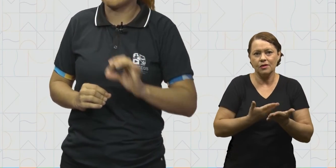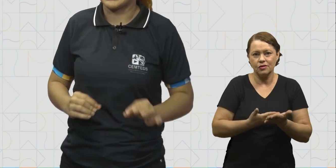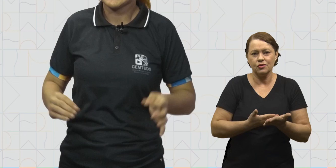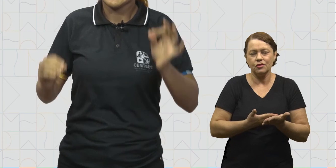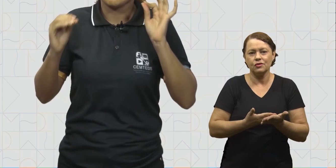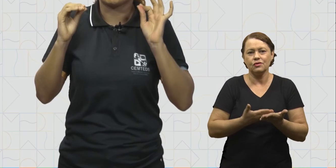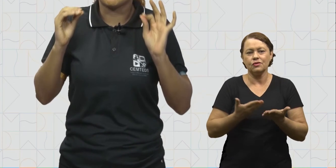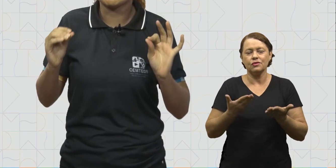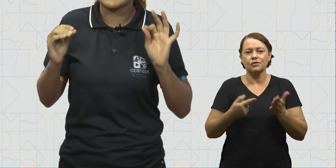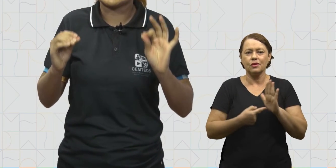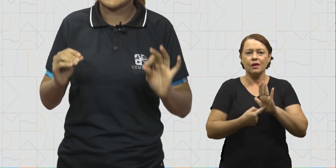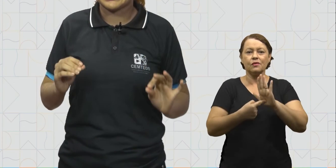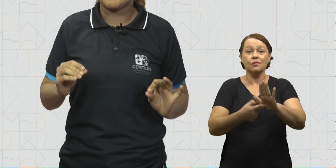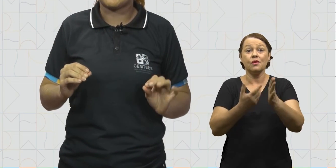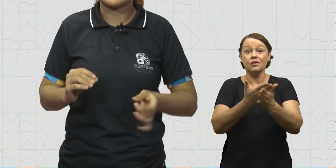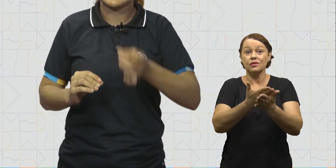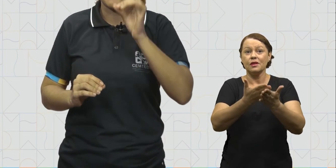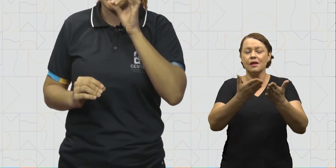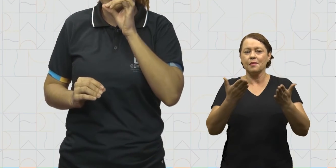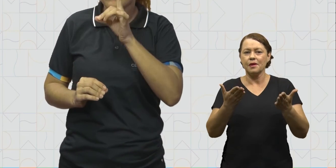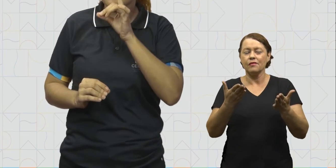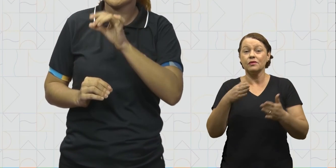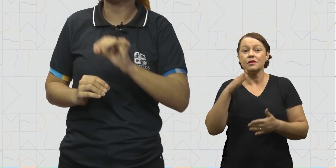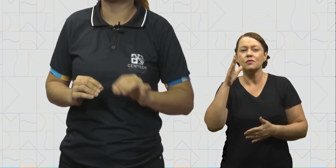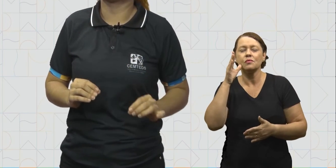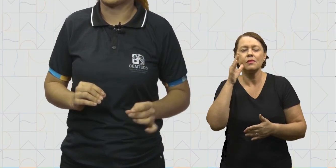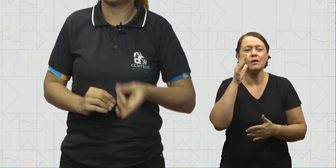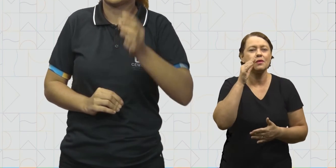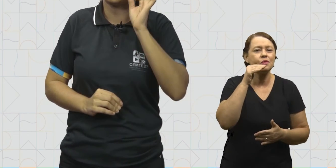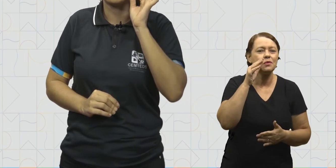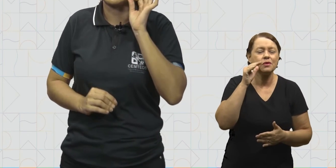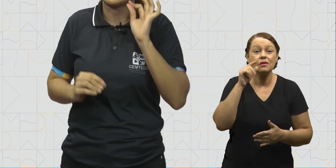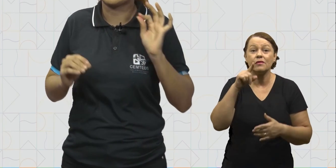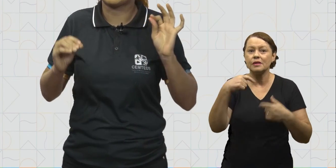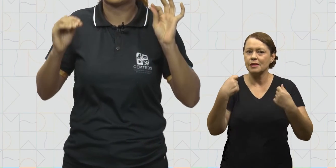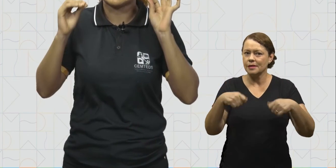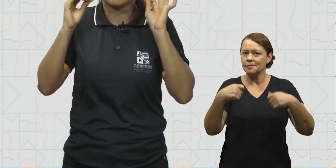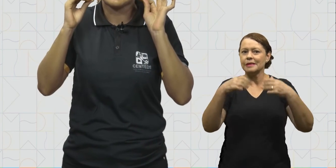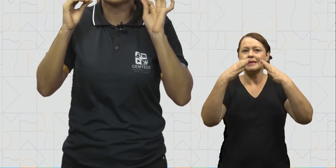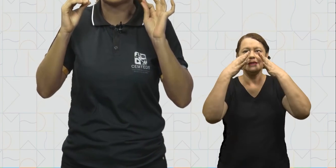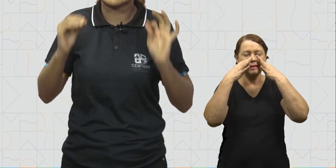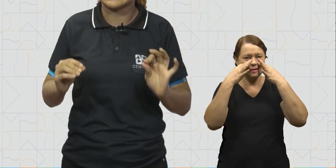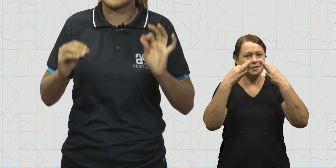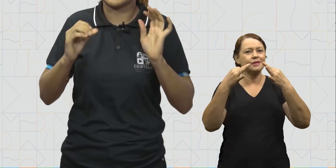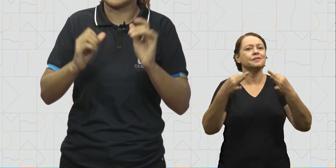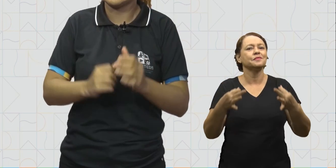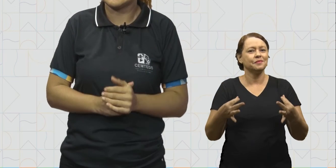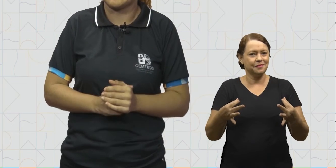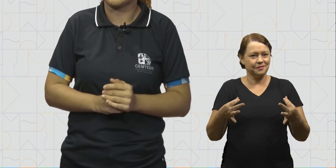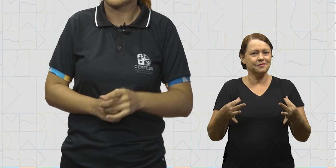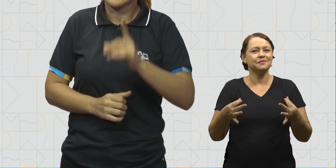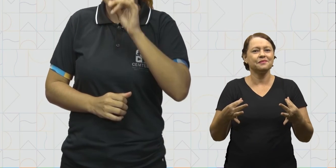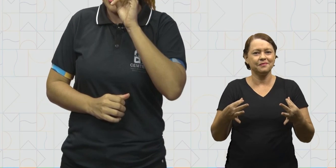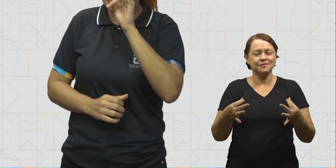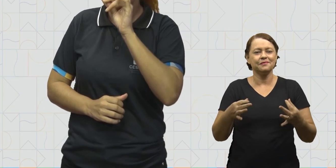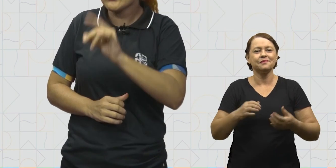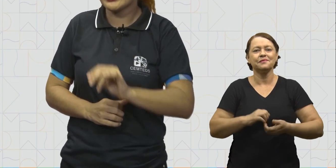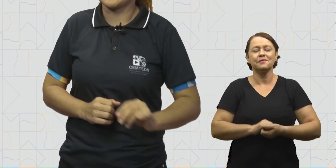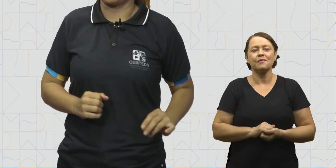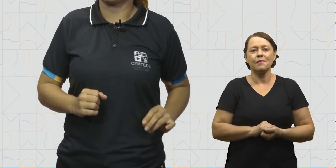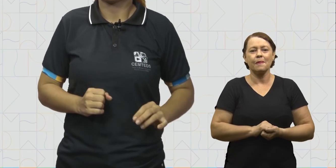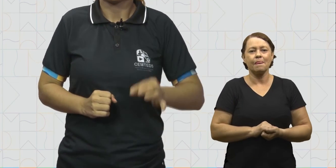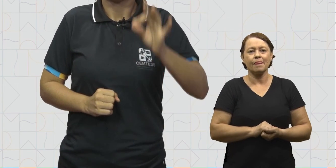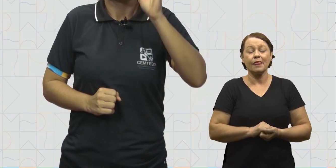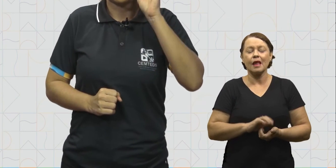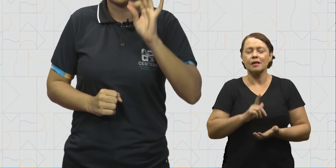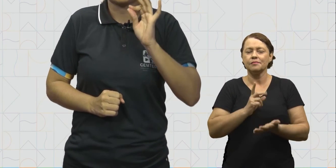nossa aula, eu vou trazer aqui para você uma curiosidade que você tem que prestar bastante atenção. É no